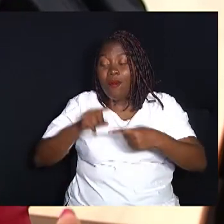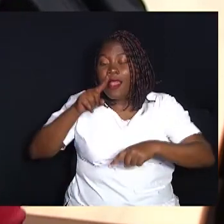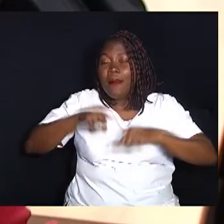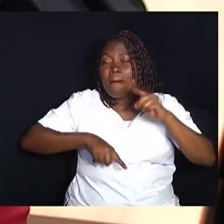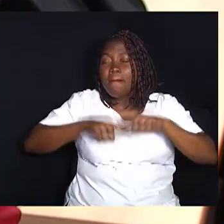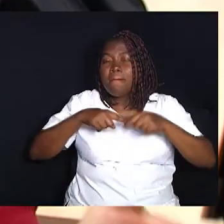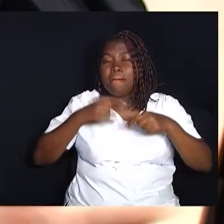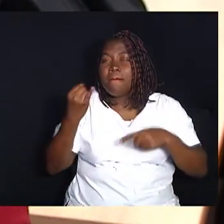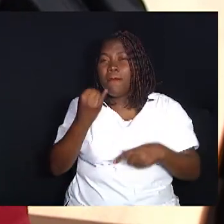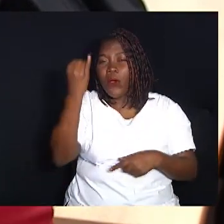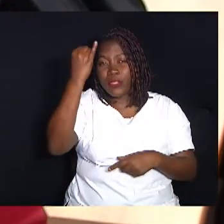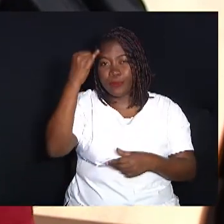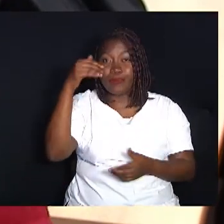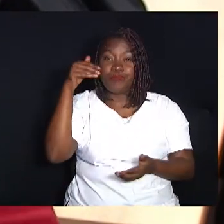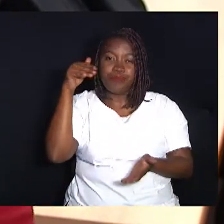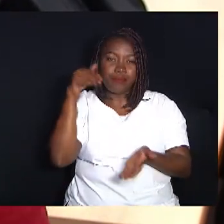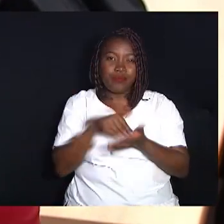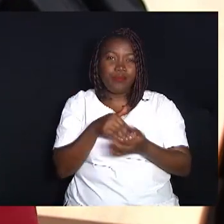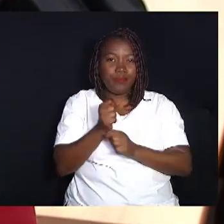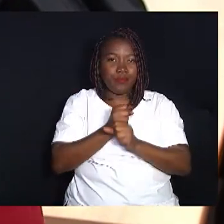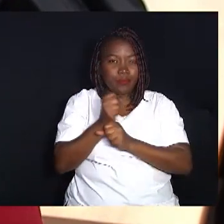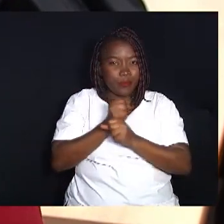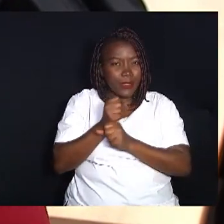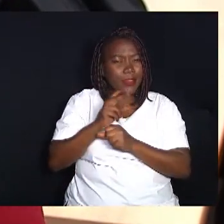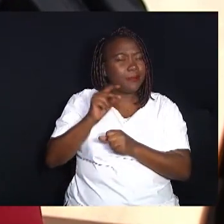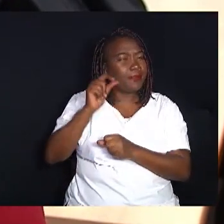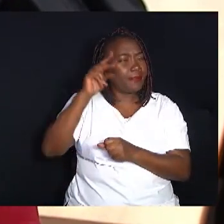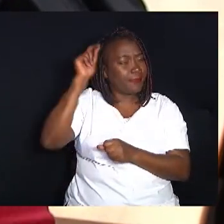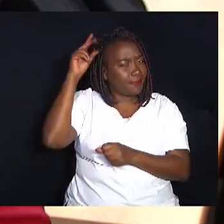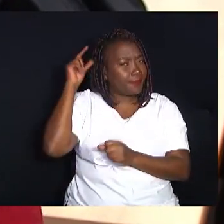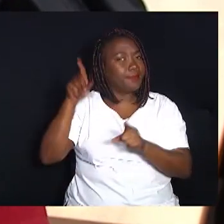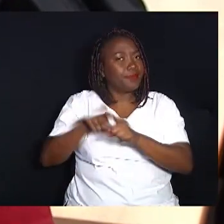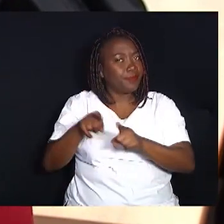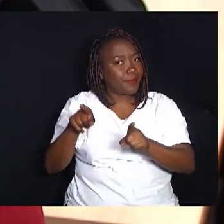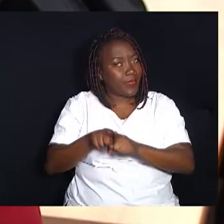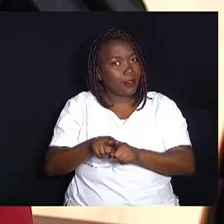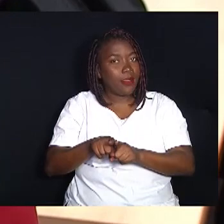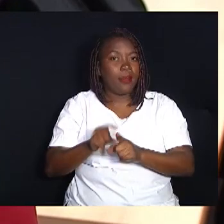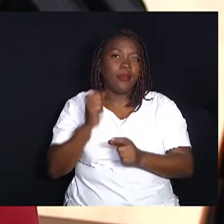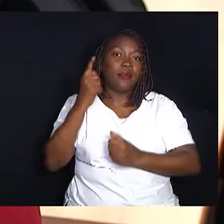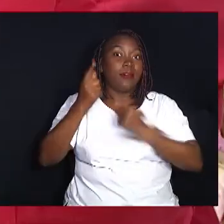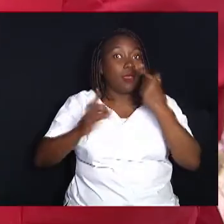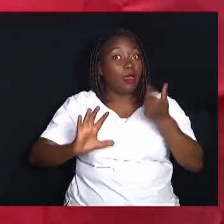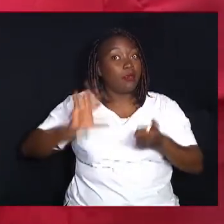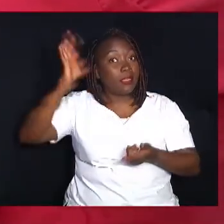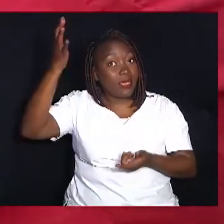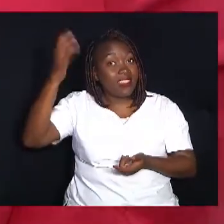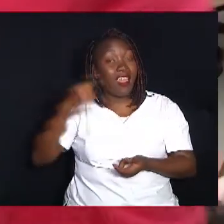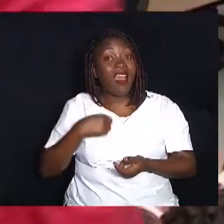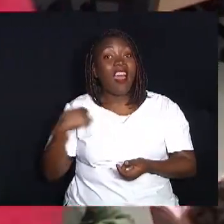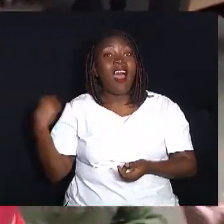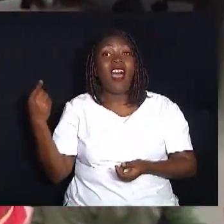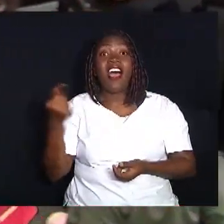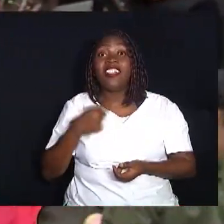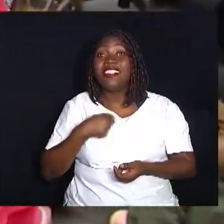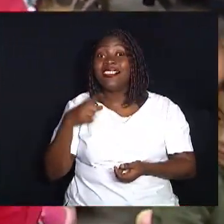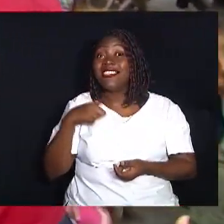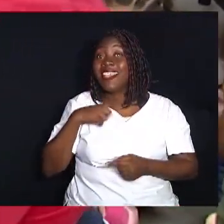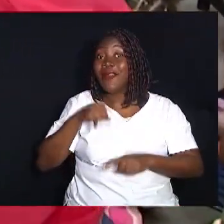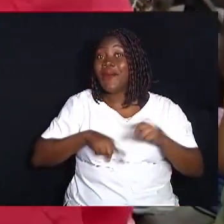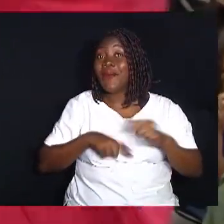no último período, nos últimos anos, e há muito tempo também, vira e mexe acontece isso, a gente tem um elemento que